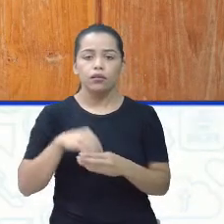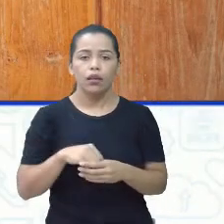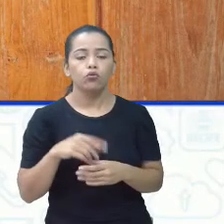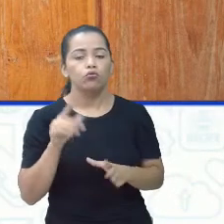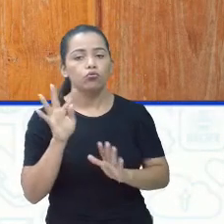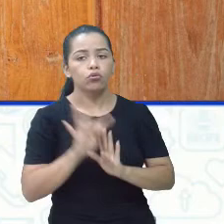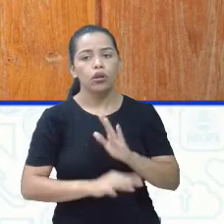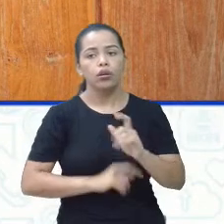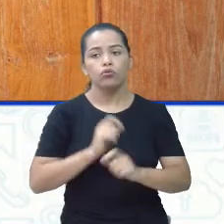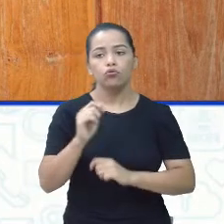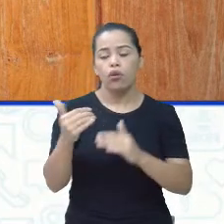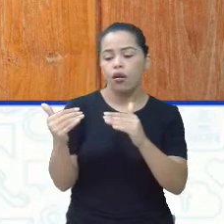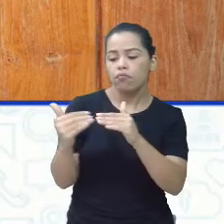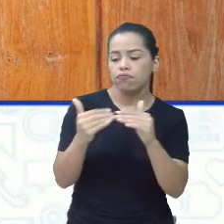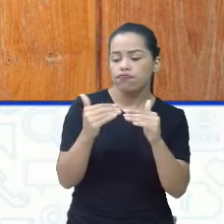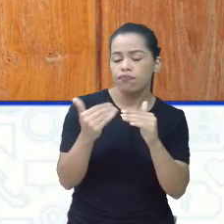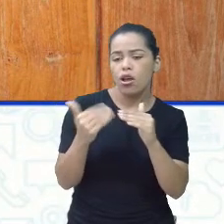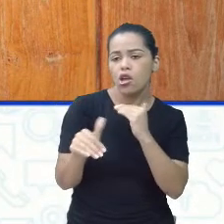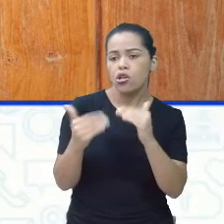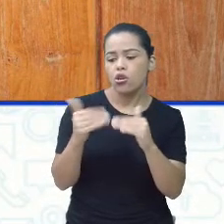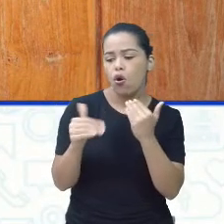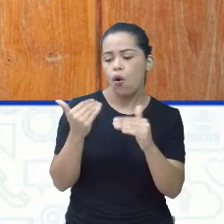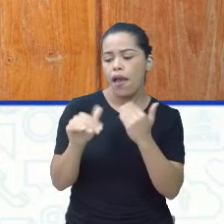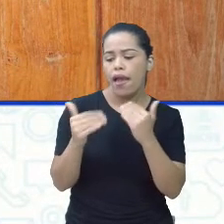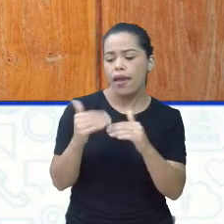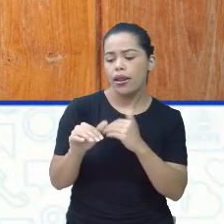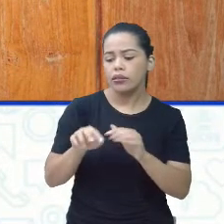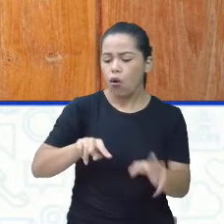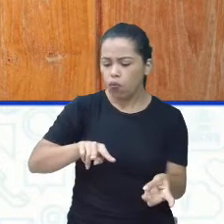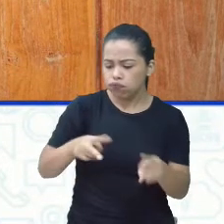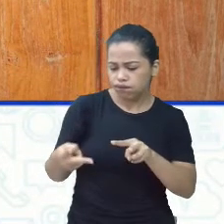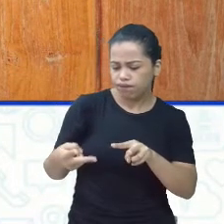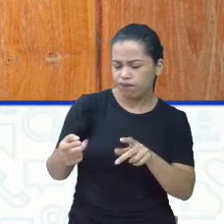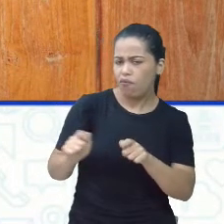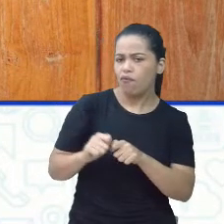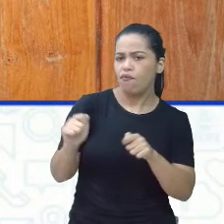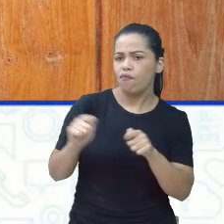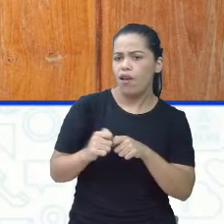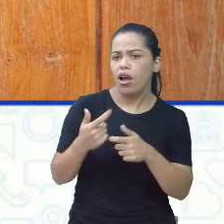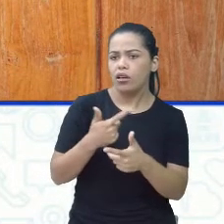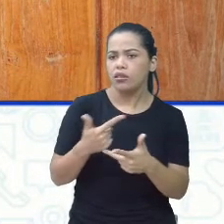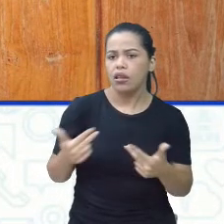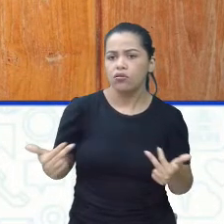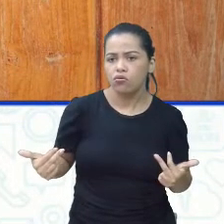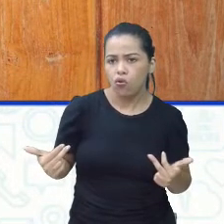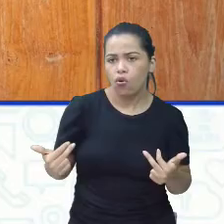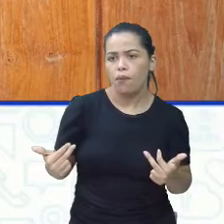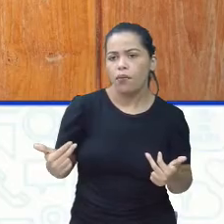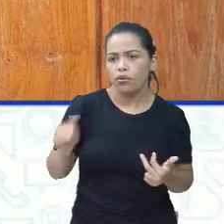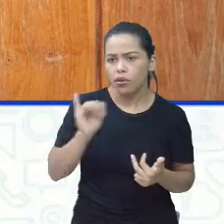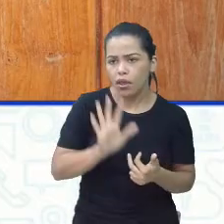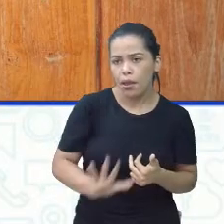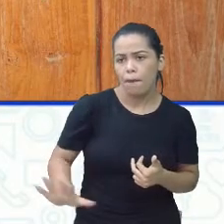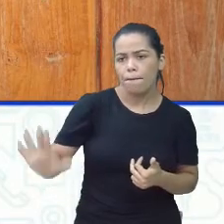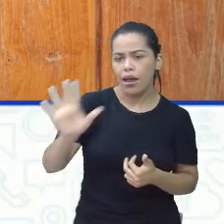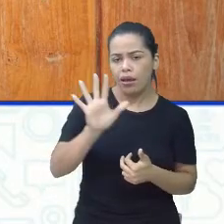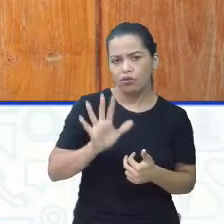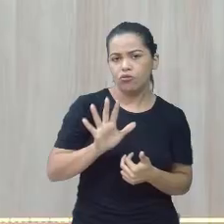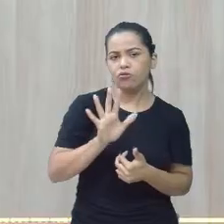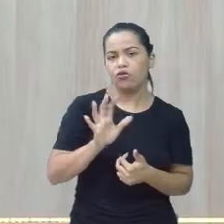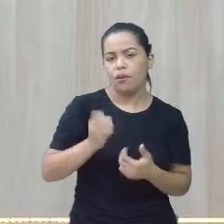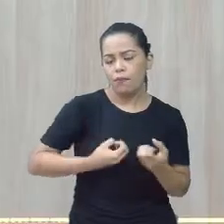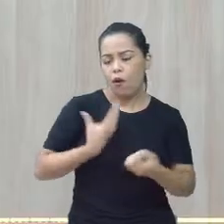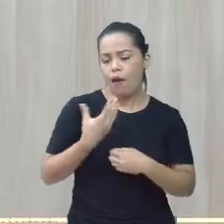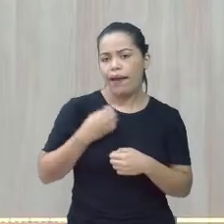incoerência faz a poesia uma imagem nova, né? Contudo, os textos não poéticos, a contradição não é aconselhável, né? Já que a gente está